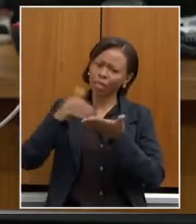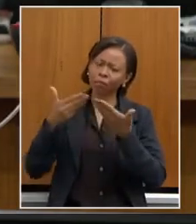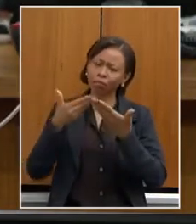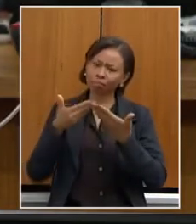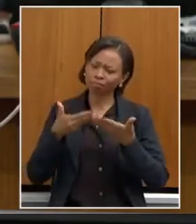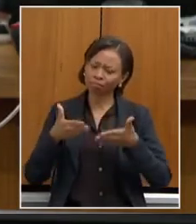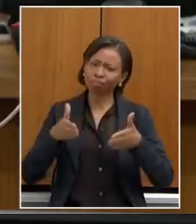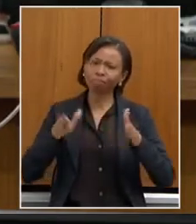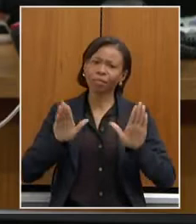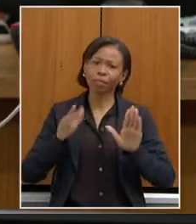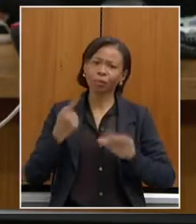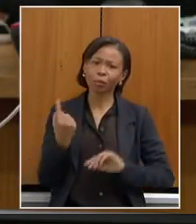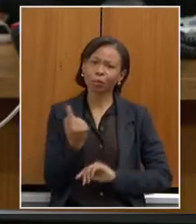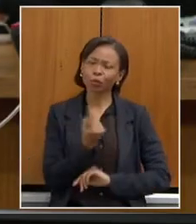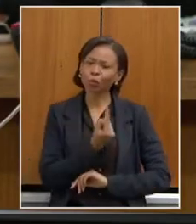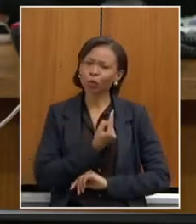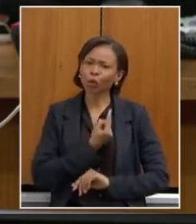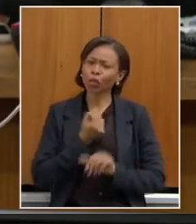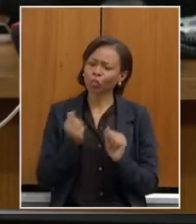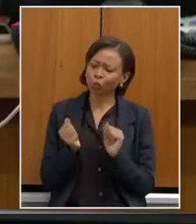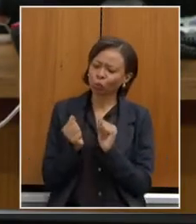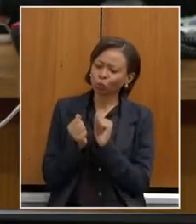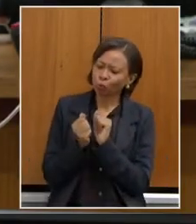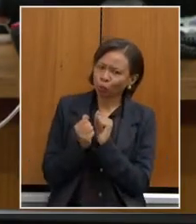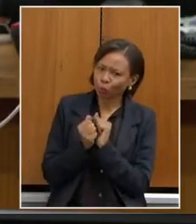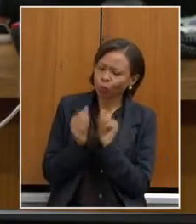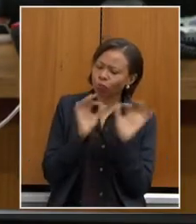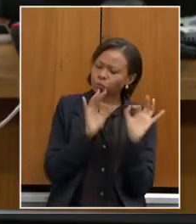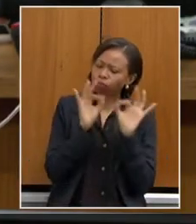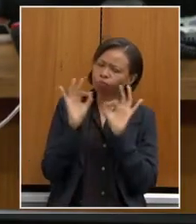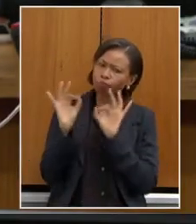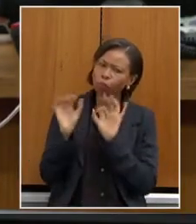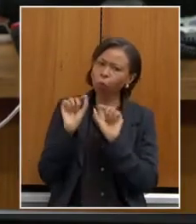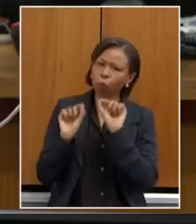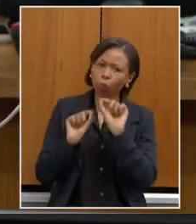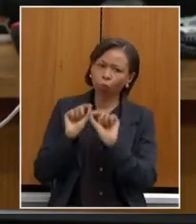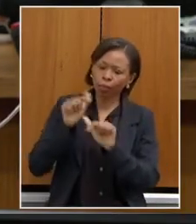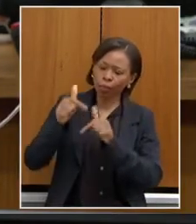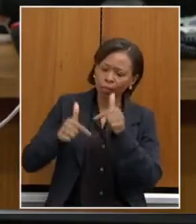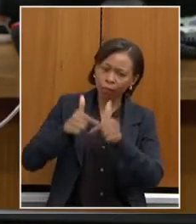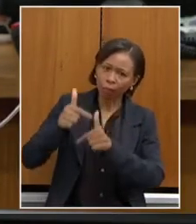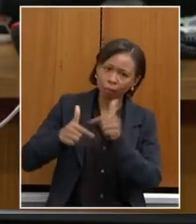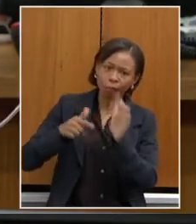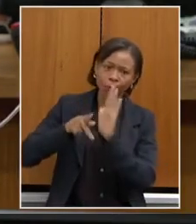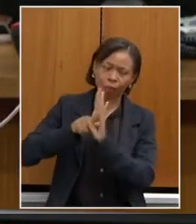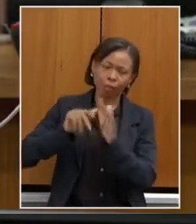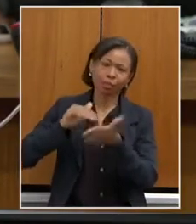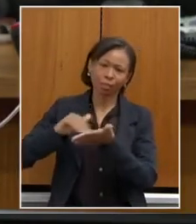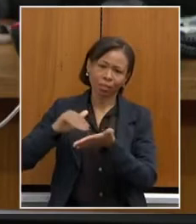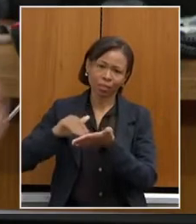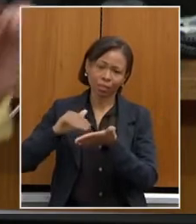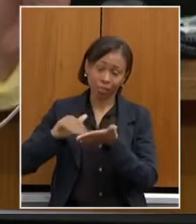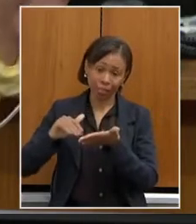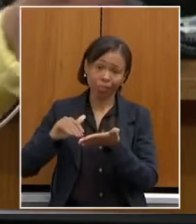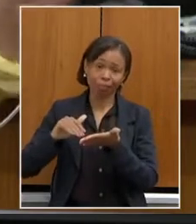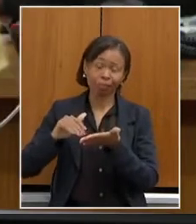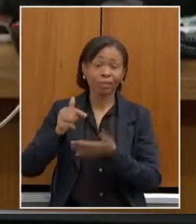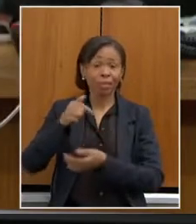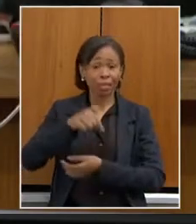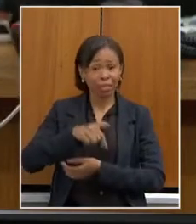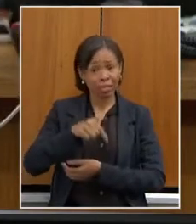que a gente possa acompanhar o que a secretaria vem fazendo e endossar aqui a